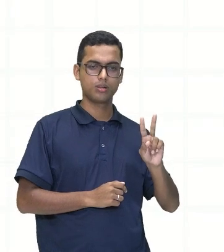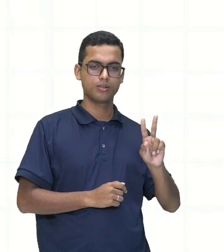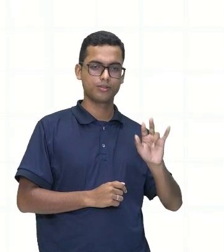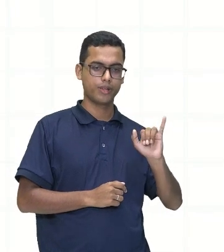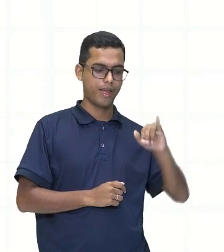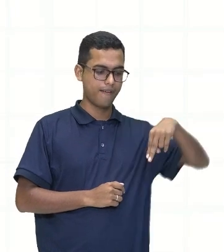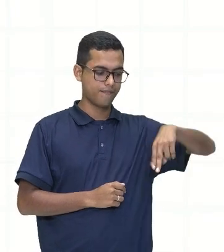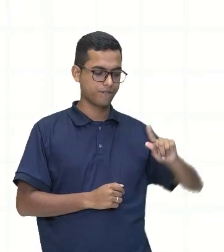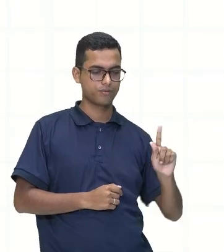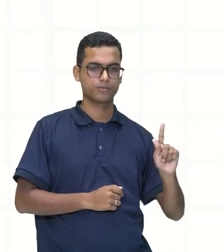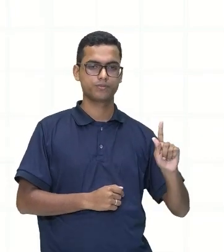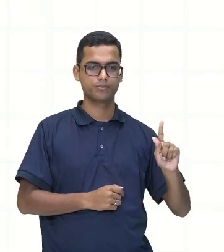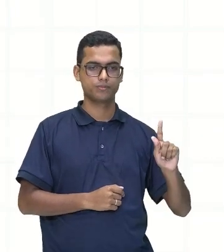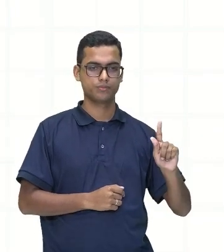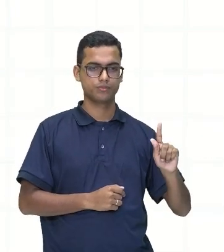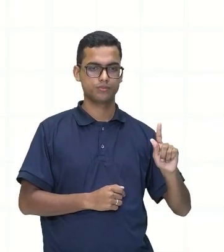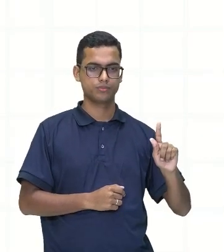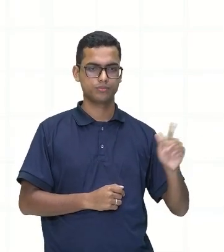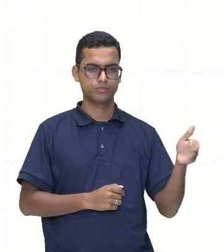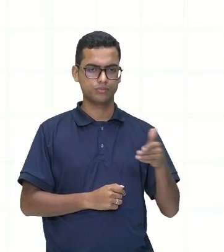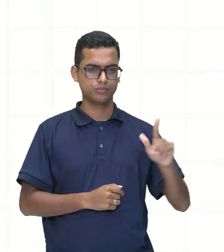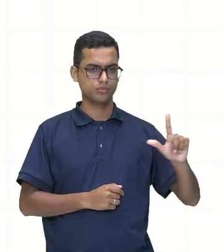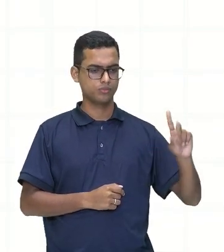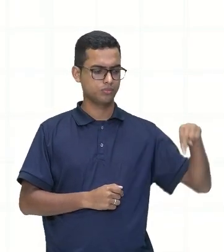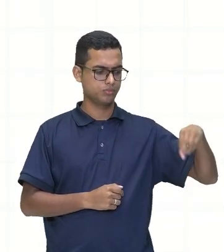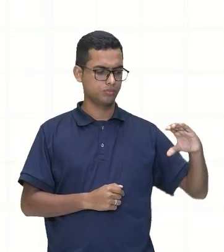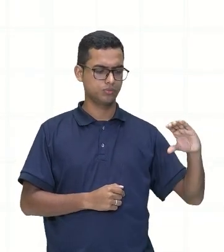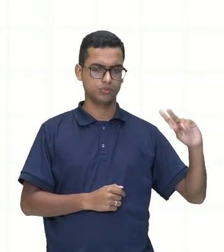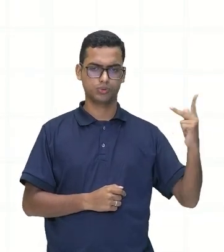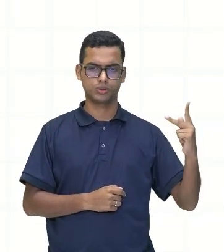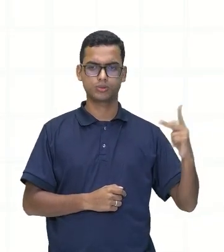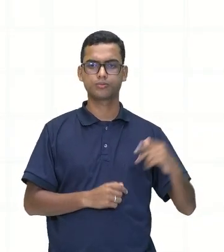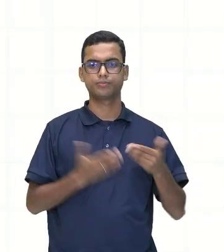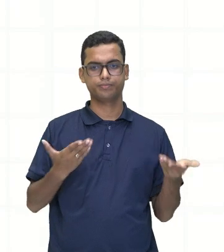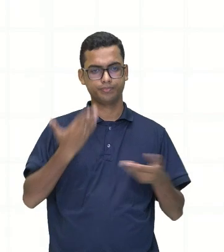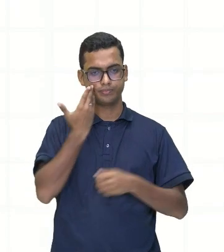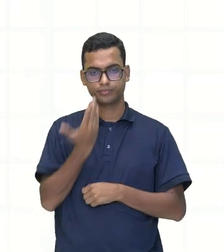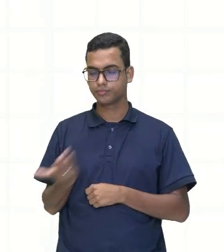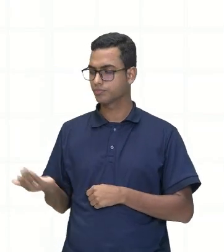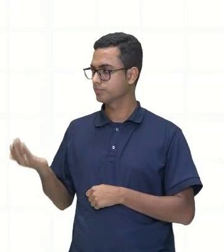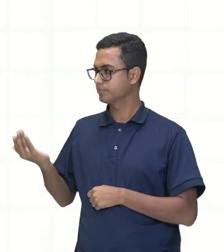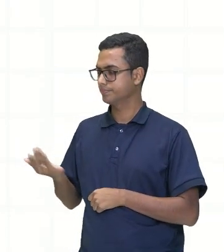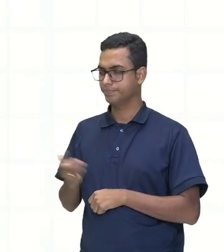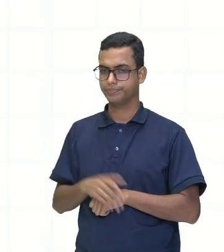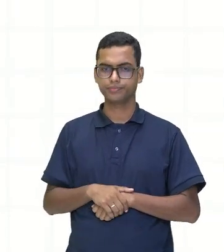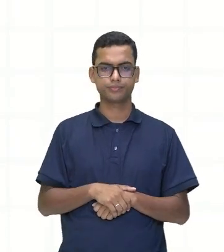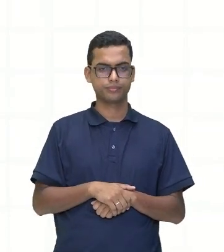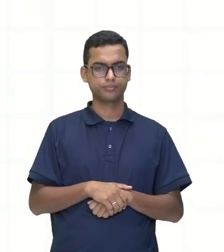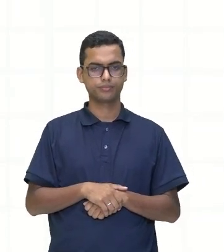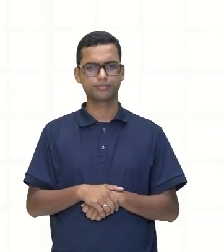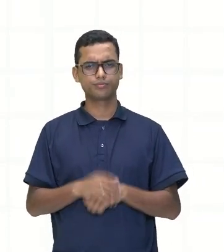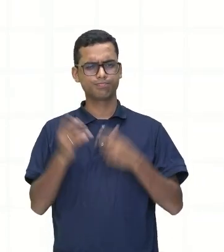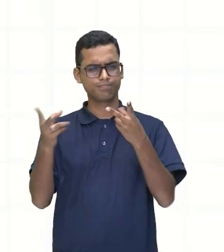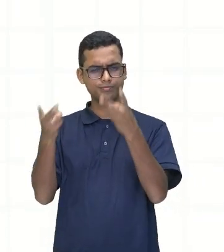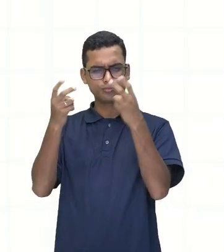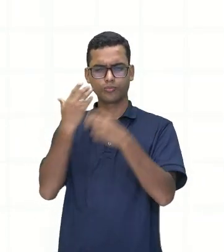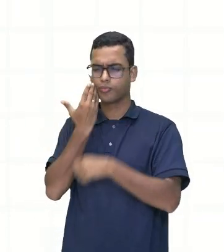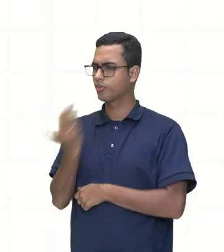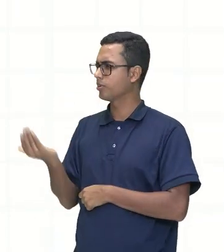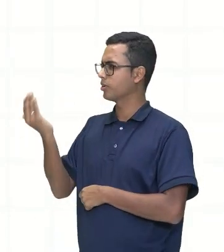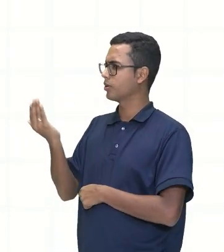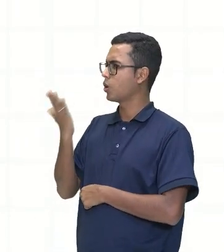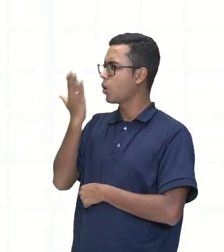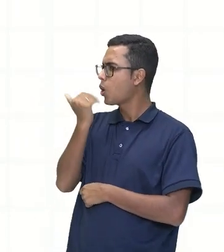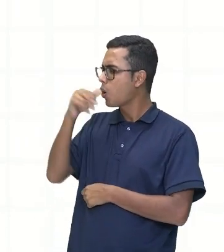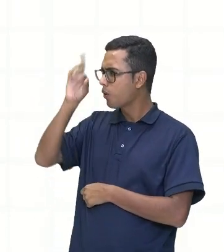aí na mesa, né? Os trabalhadores almoçando. O almoço deles é um pouquinho diferente, não é? Em geral, nos